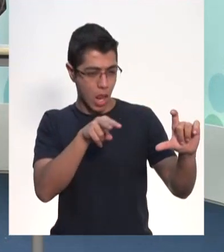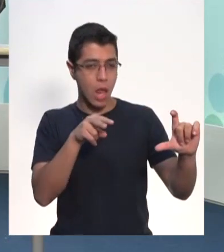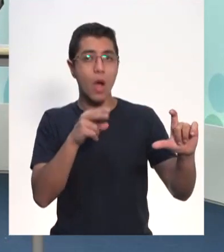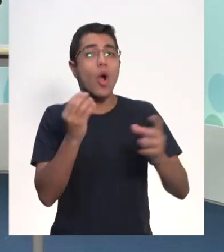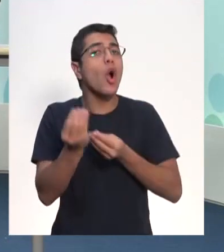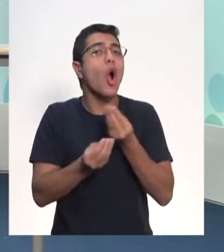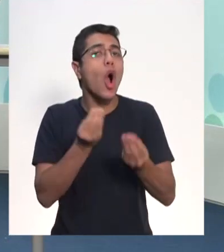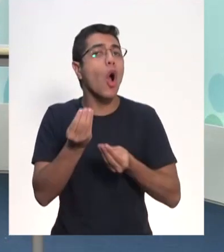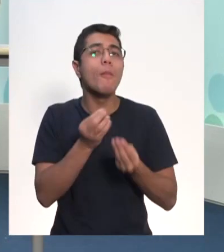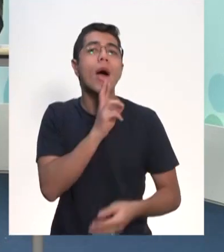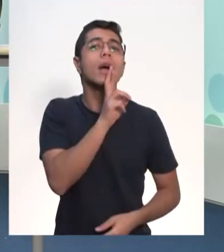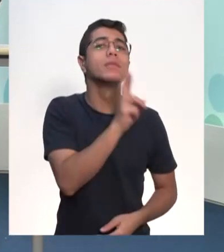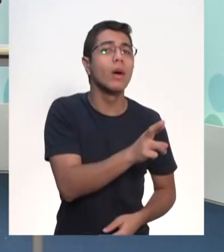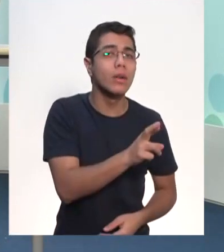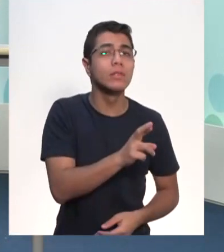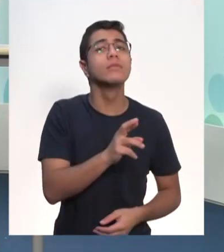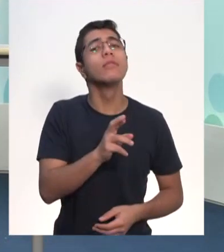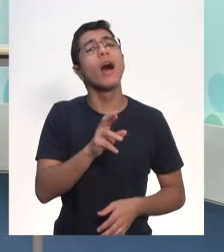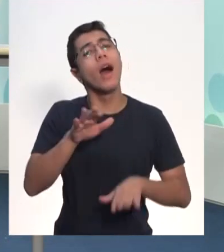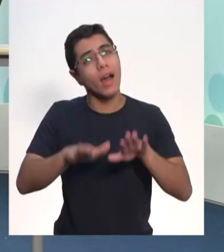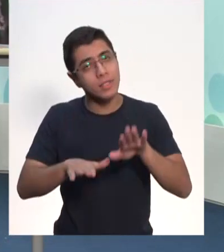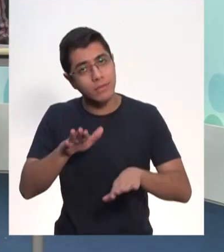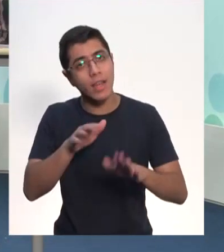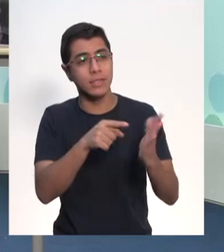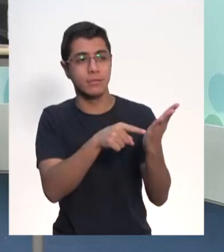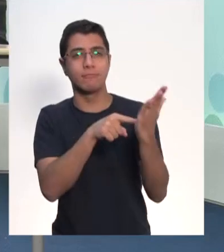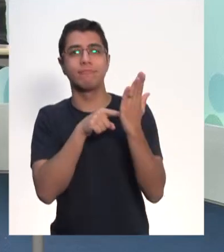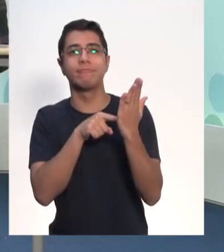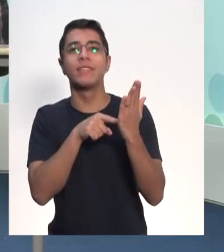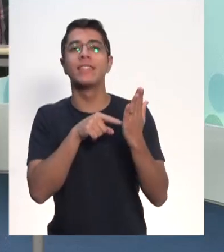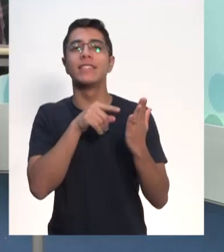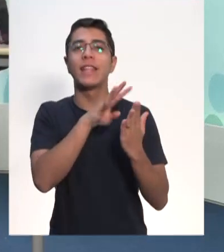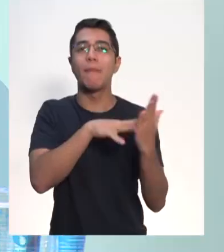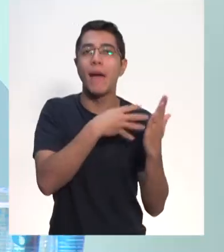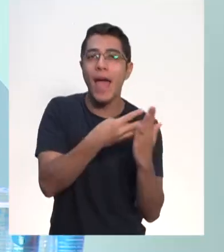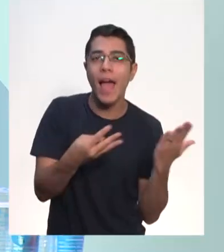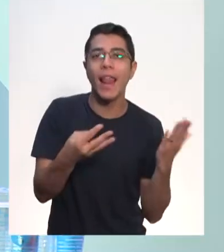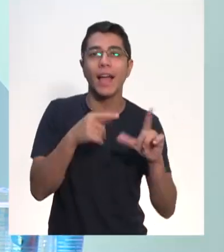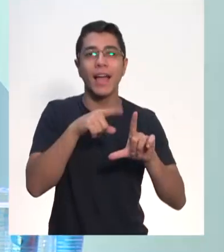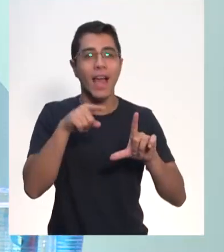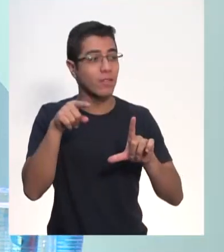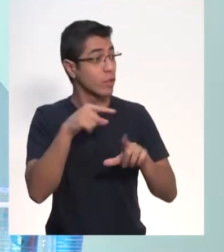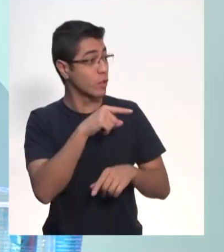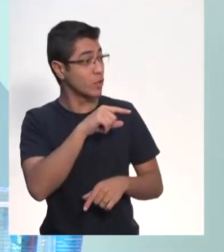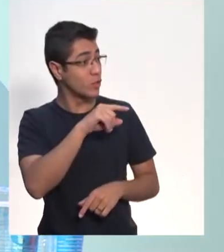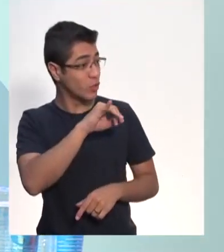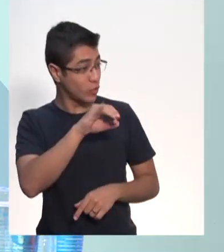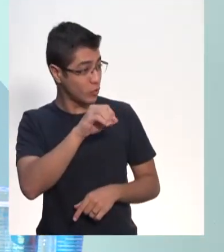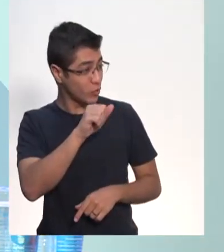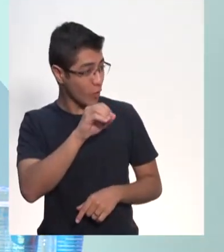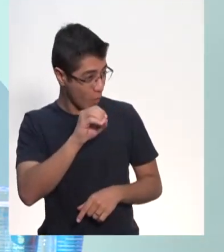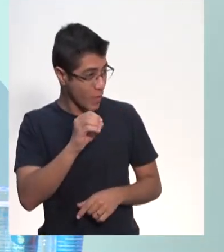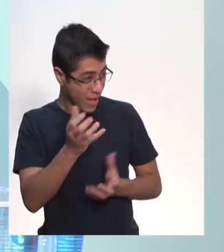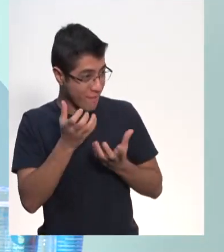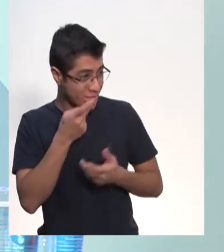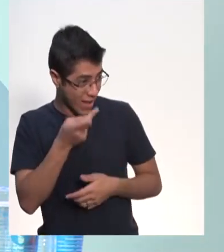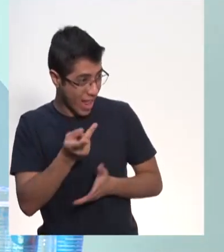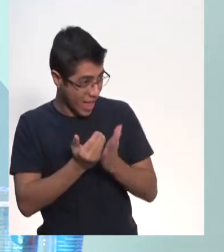tabelas, gráficos, né, João? Você quer falar alguma coisa? Não, é que eu sou de física, né? Então, você falando